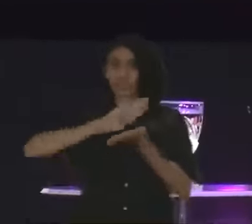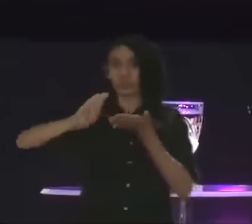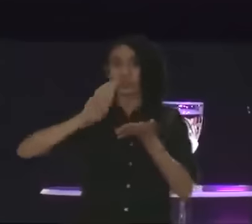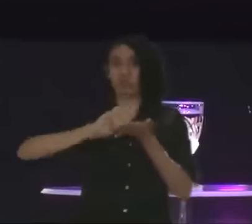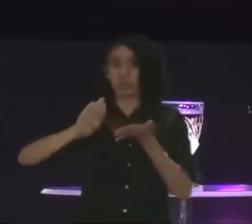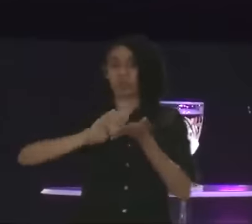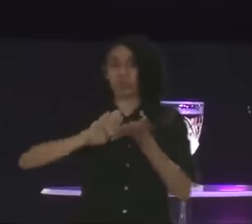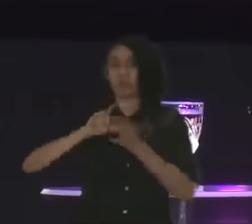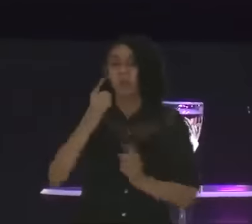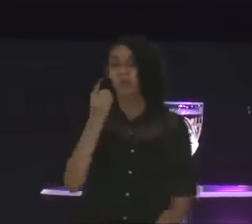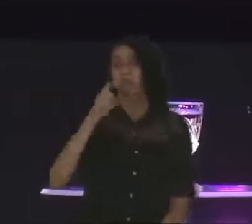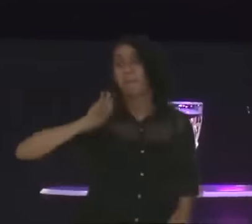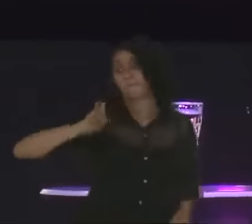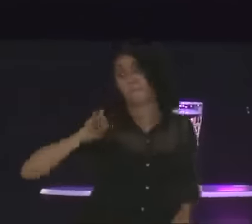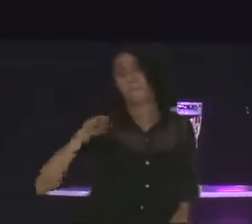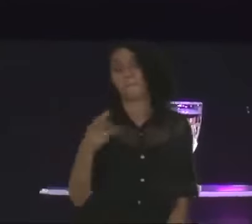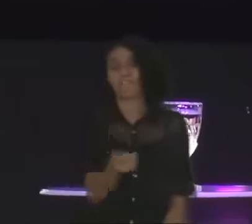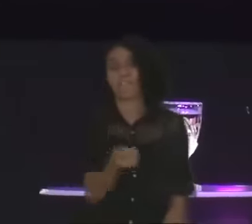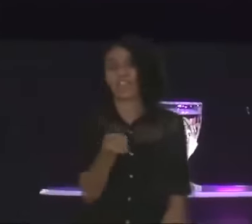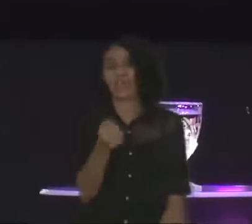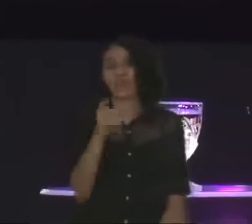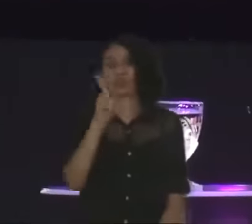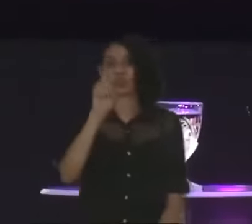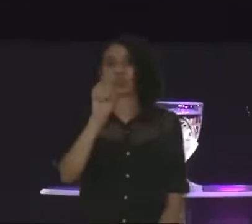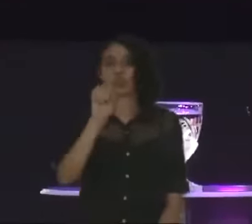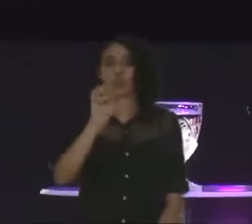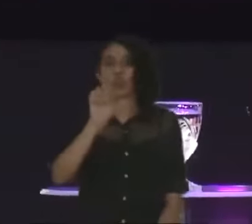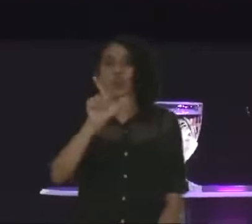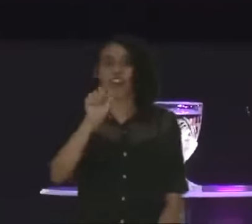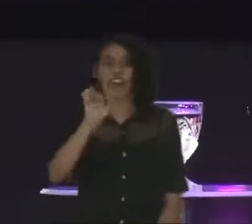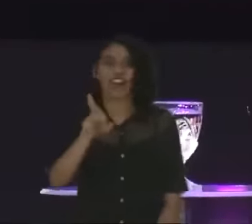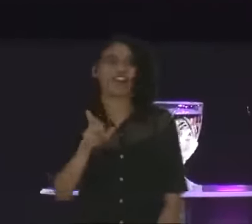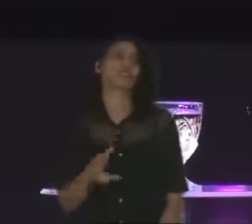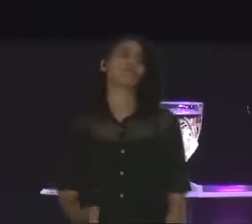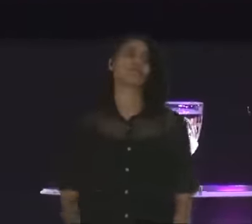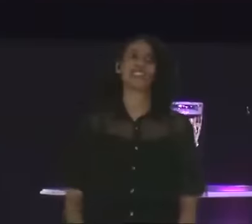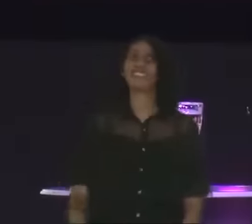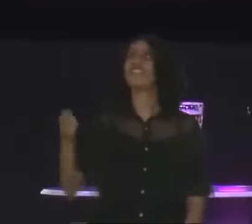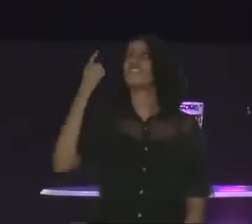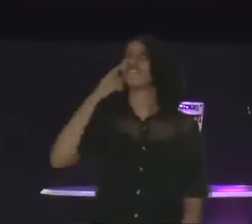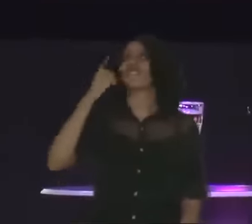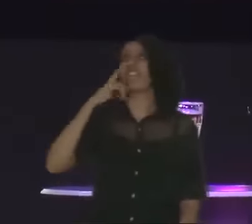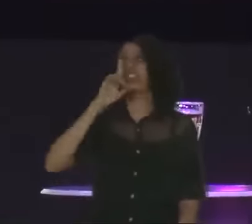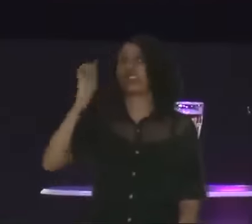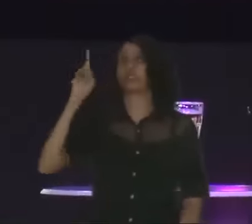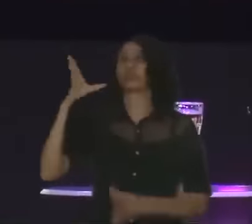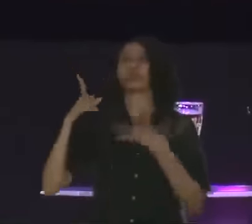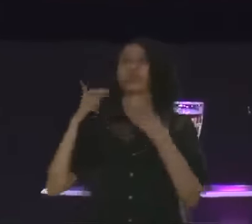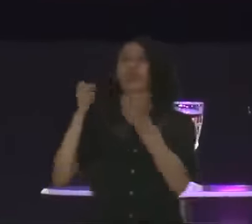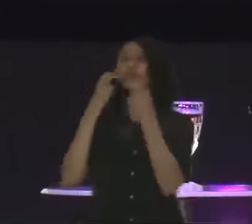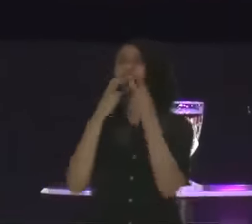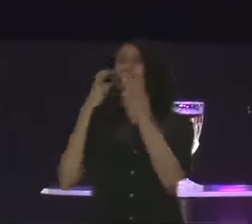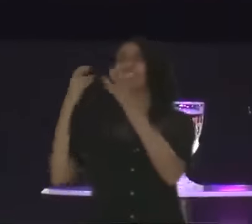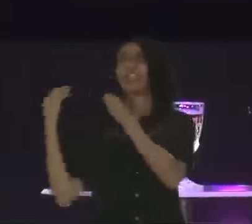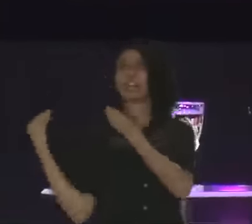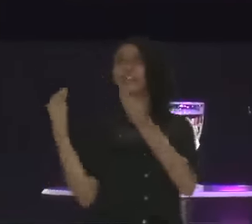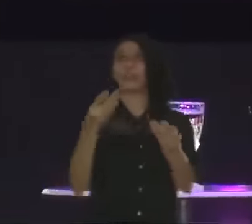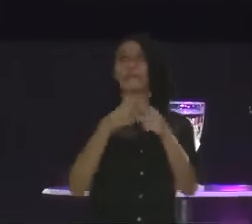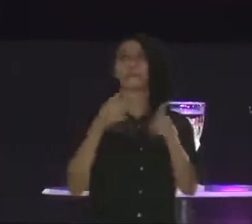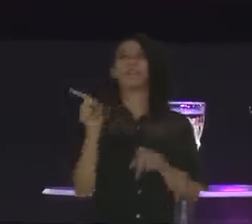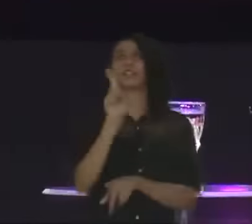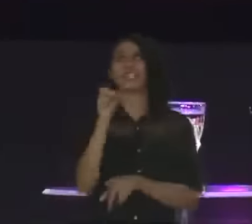um milhão de dólares olha Deus todos que gritaram dê a eles mas os que não gritaram bota tudo